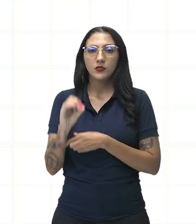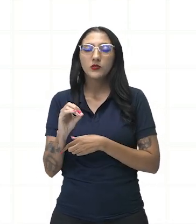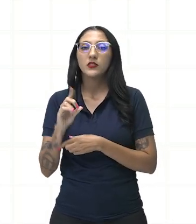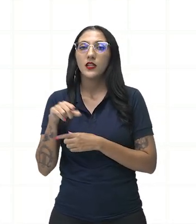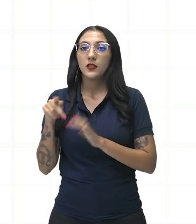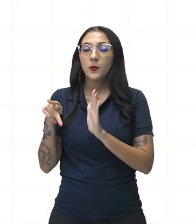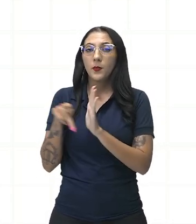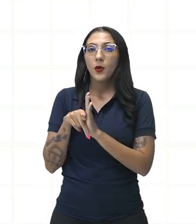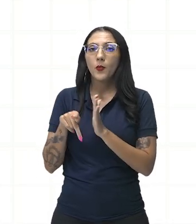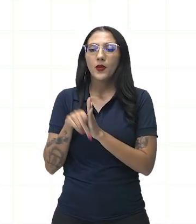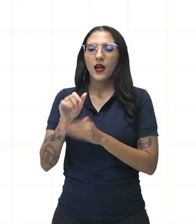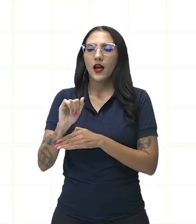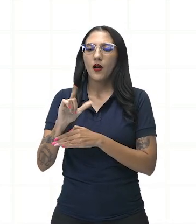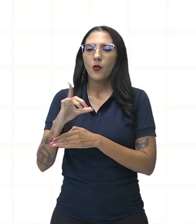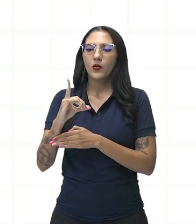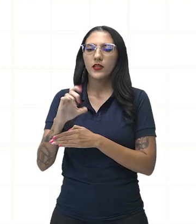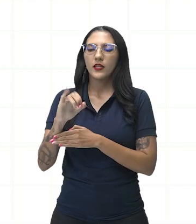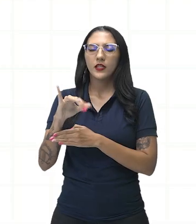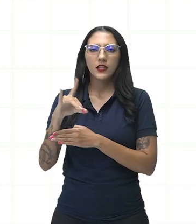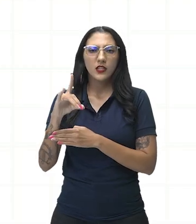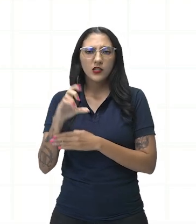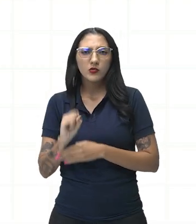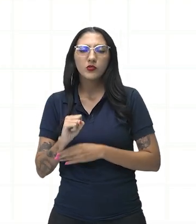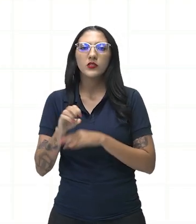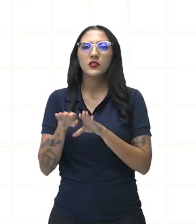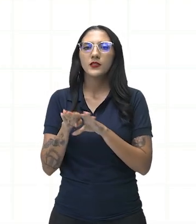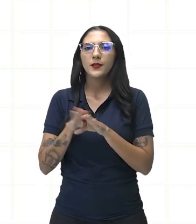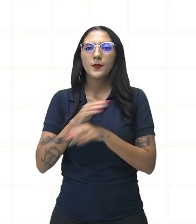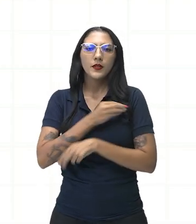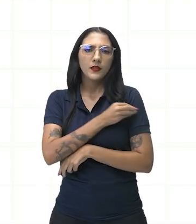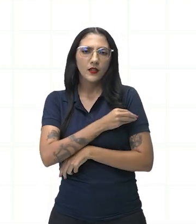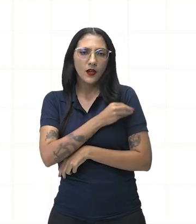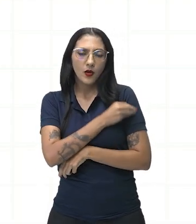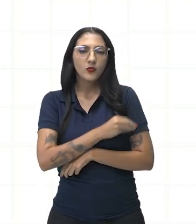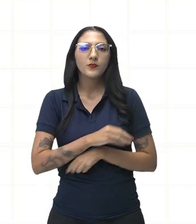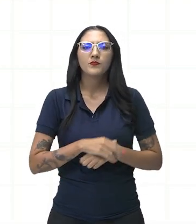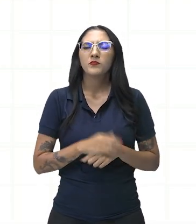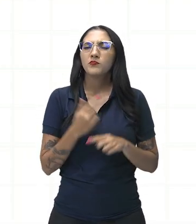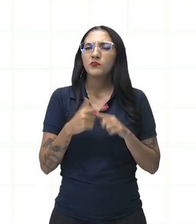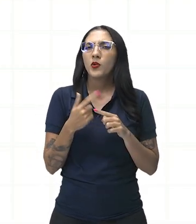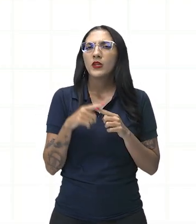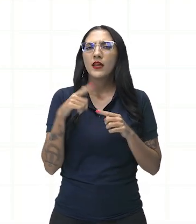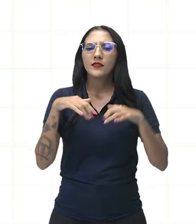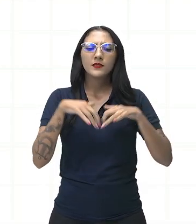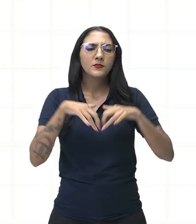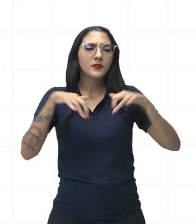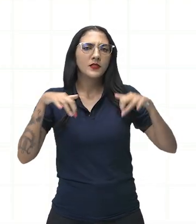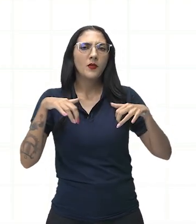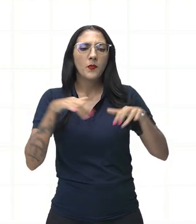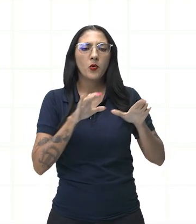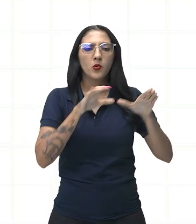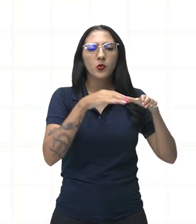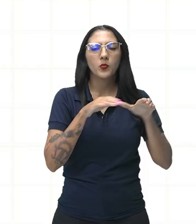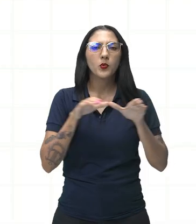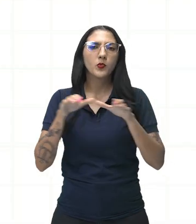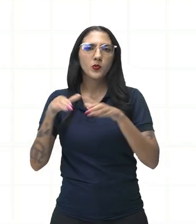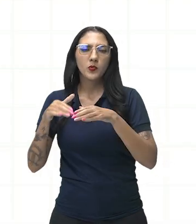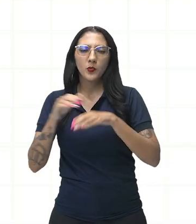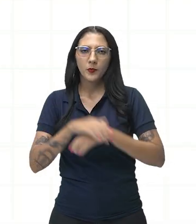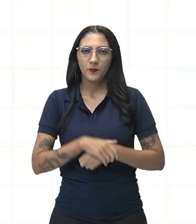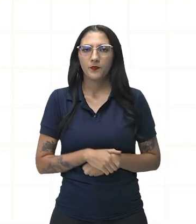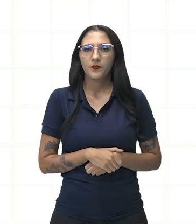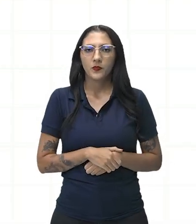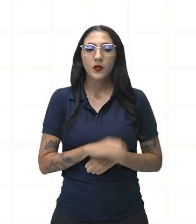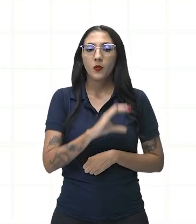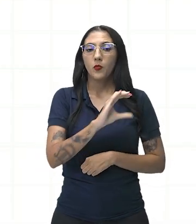álcools, aldeídos e cetonas. E elas são classificadas nesses dois tipos por seus grupos funcionais, como o